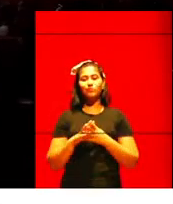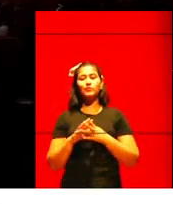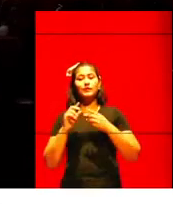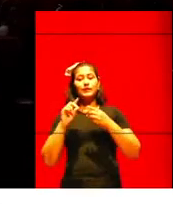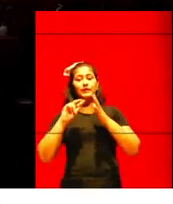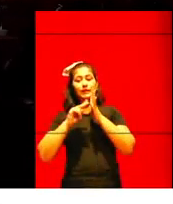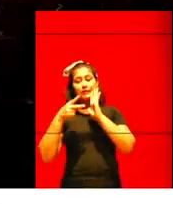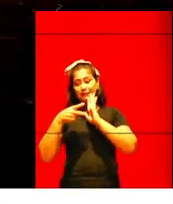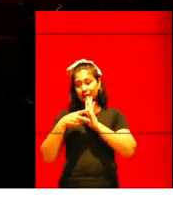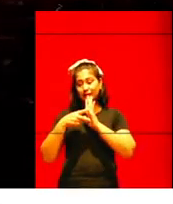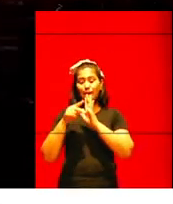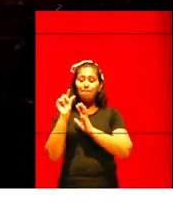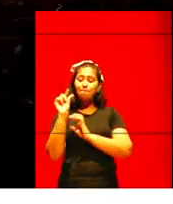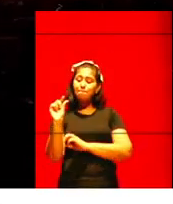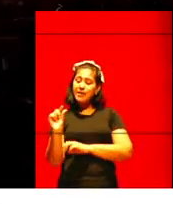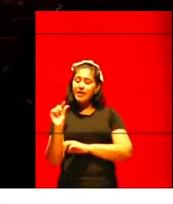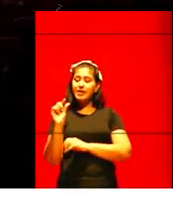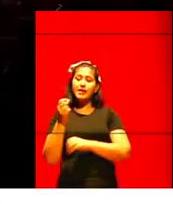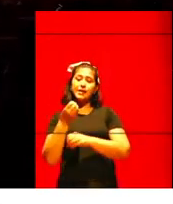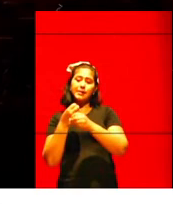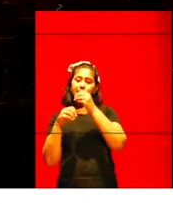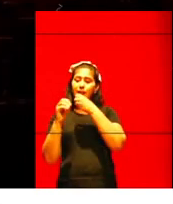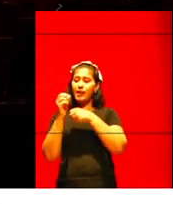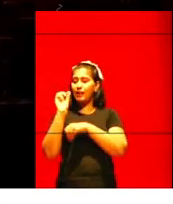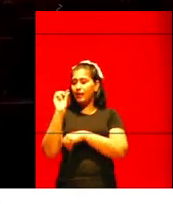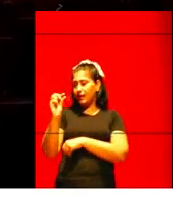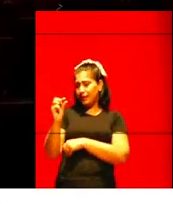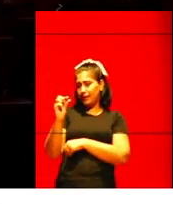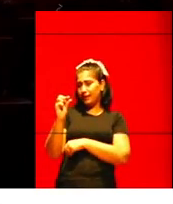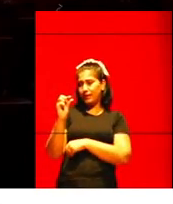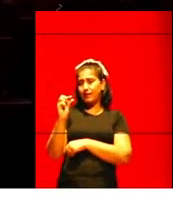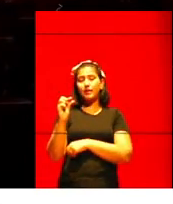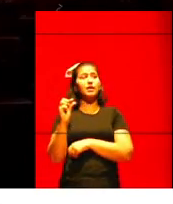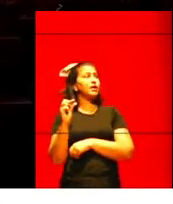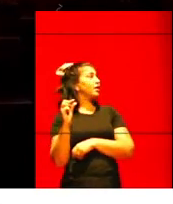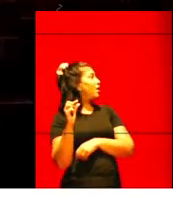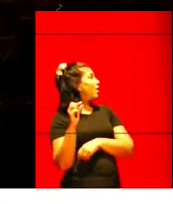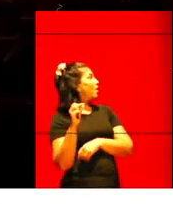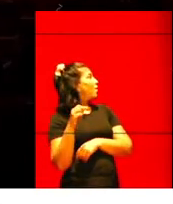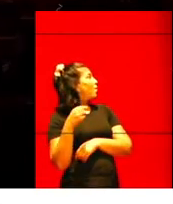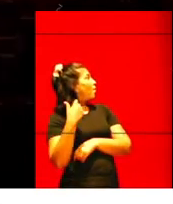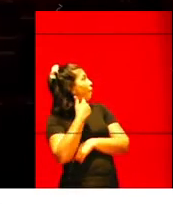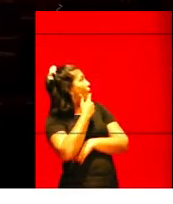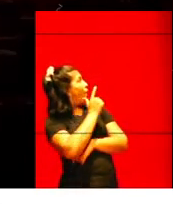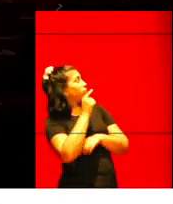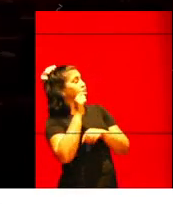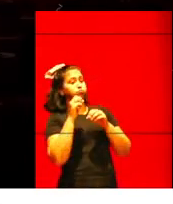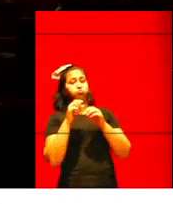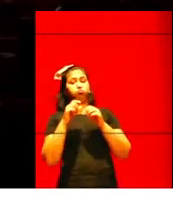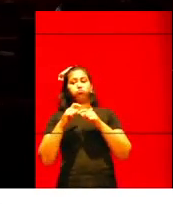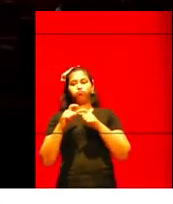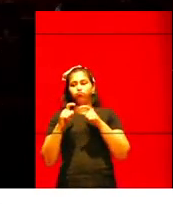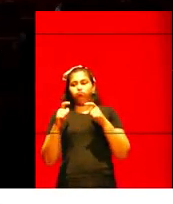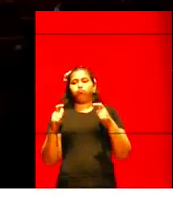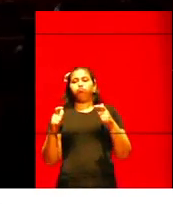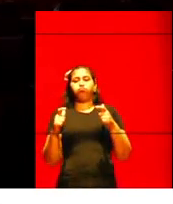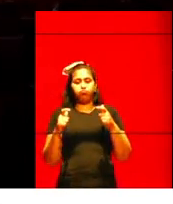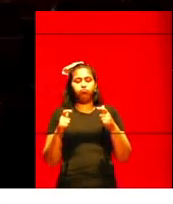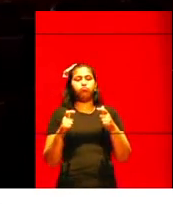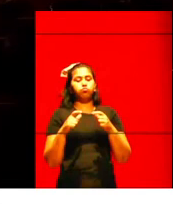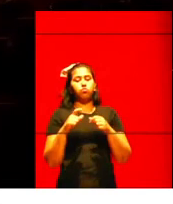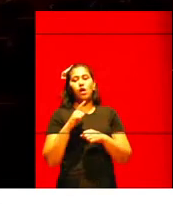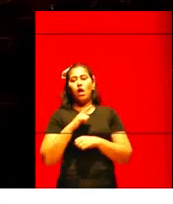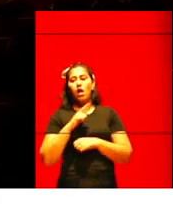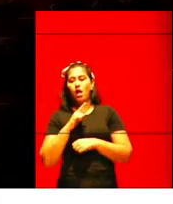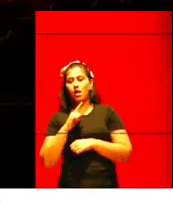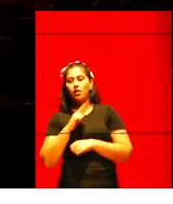as moléculas pequenas e os polímeros são aquelas moléculas grandes, gigantes, formadas pela repetição de